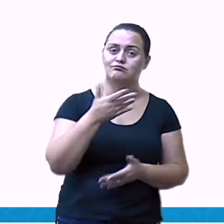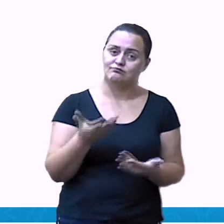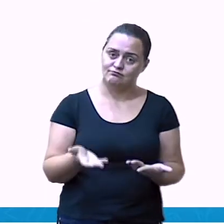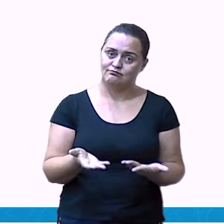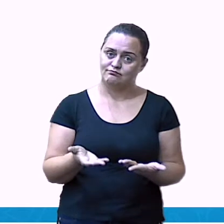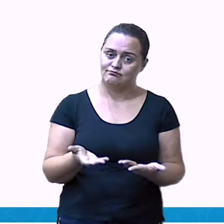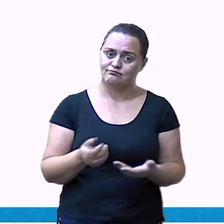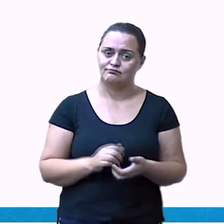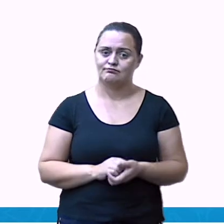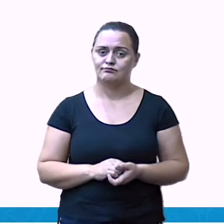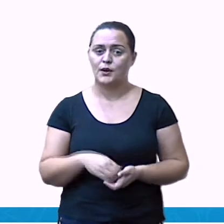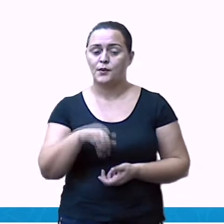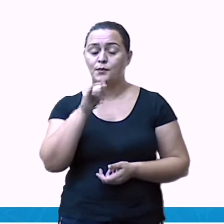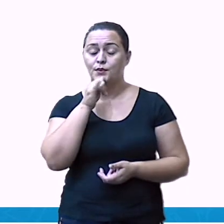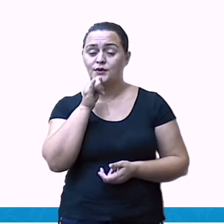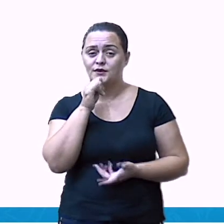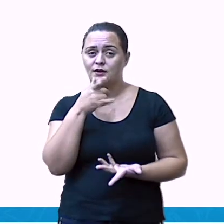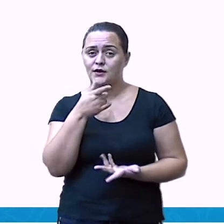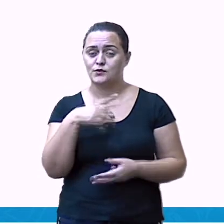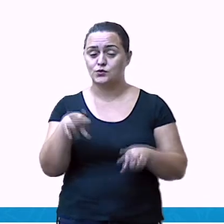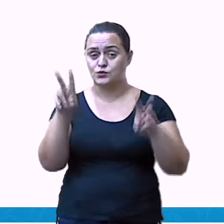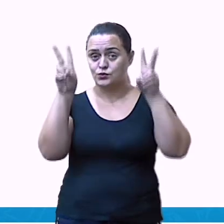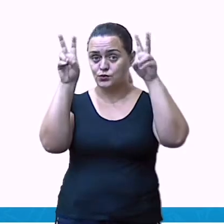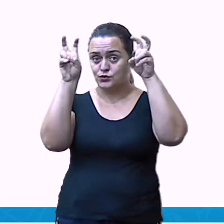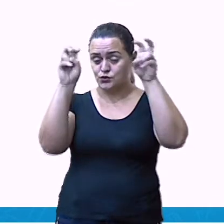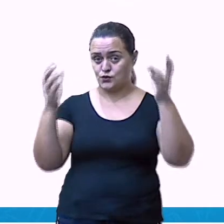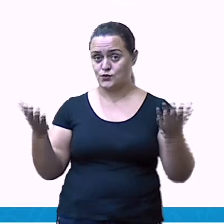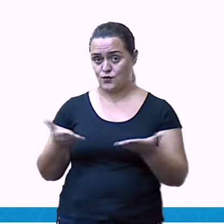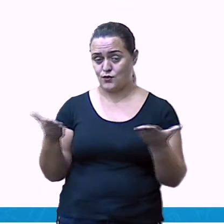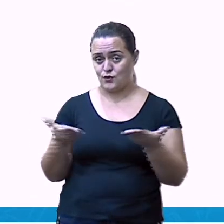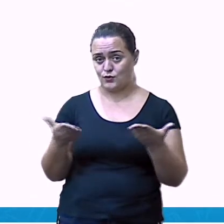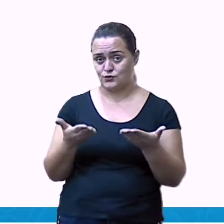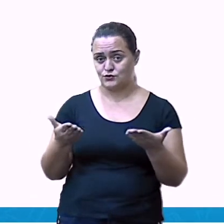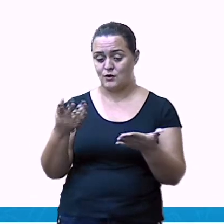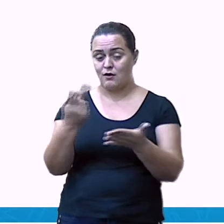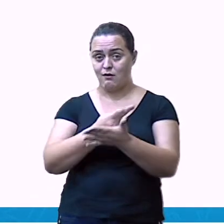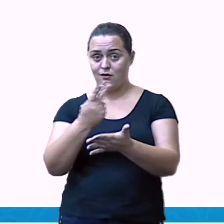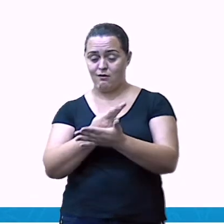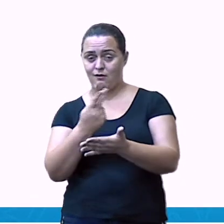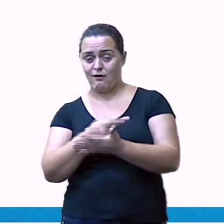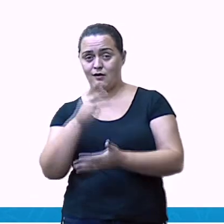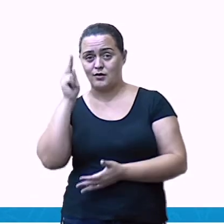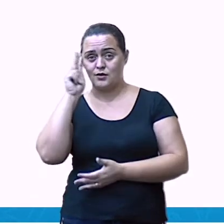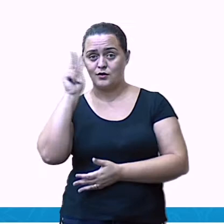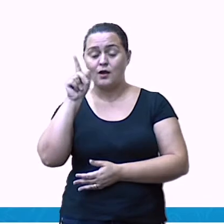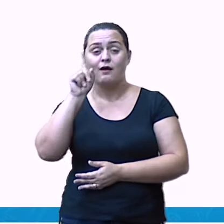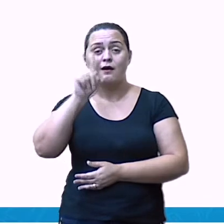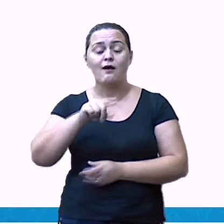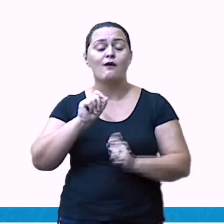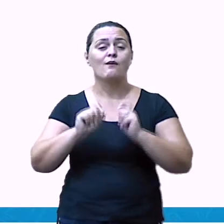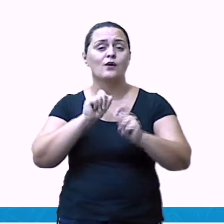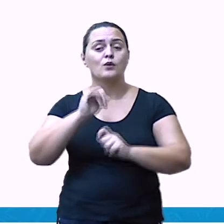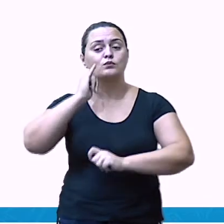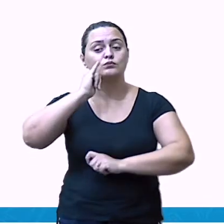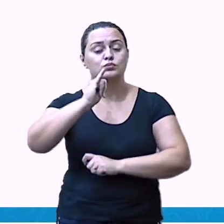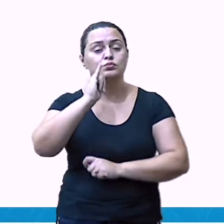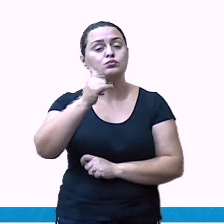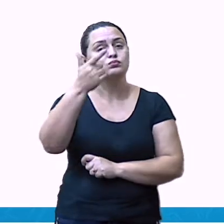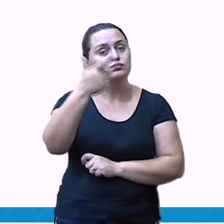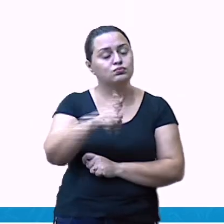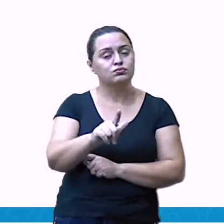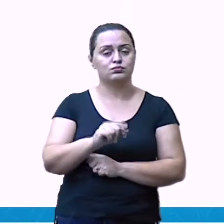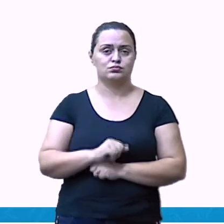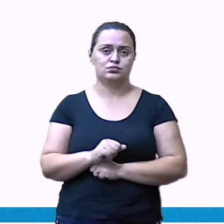Então, Errando Histórias é um texto que é um reconto que se